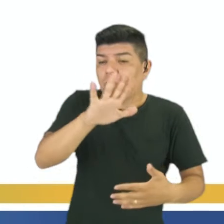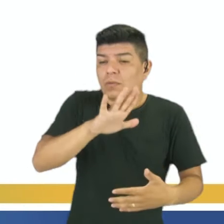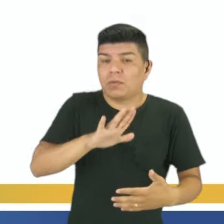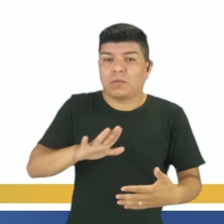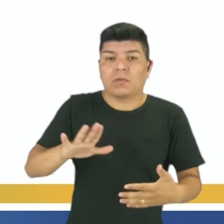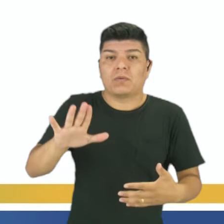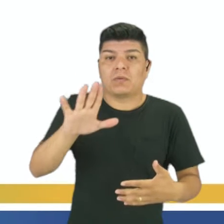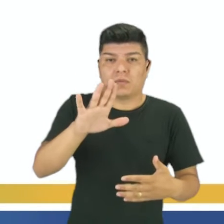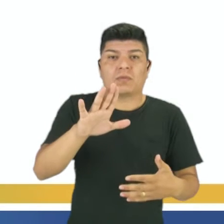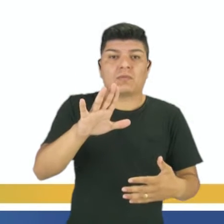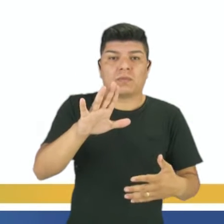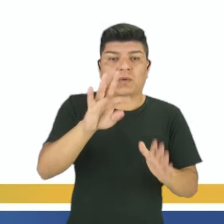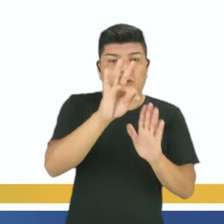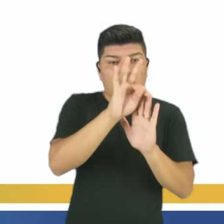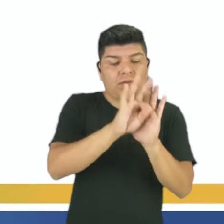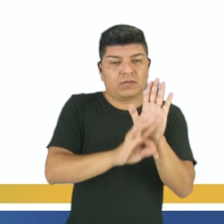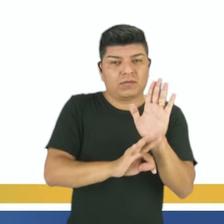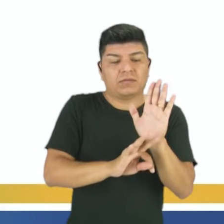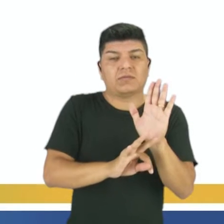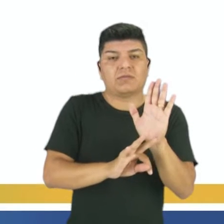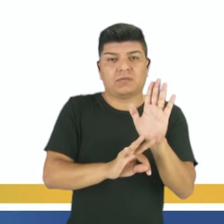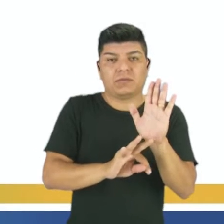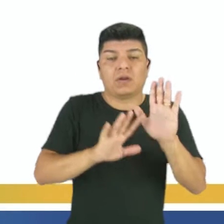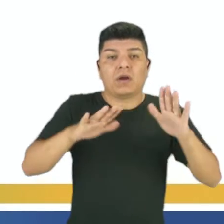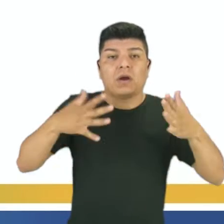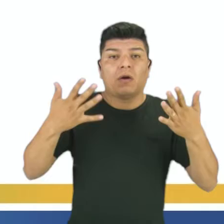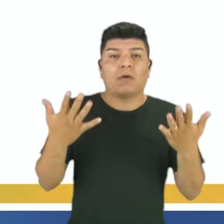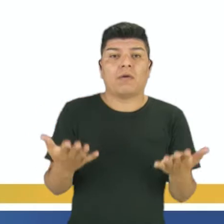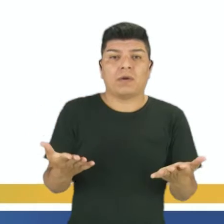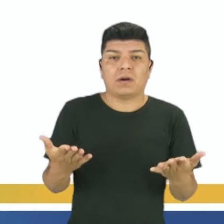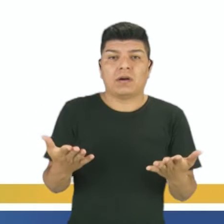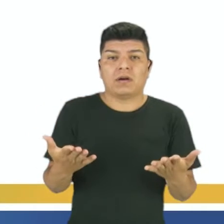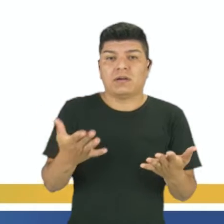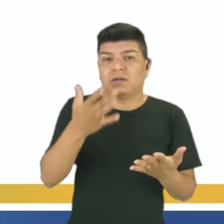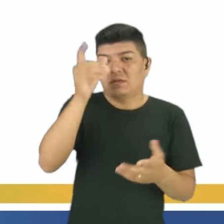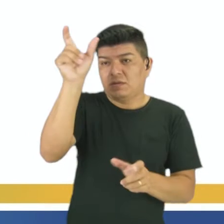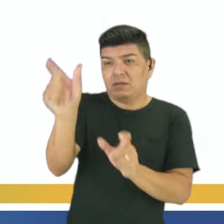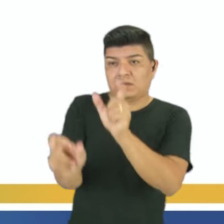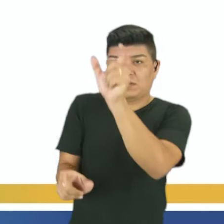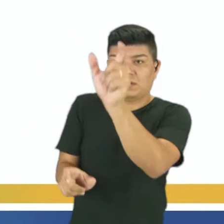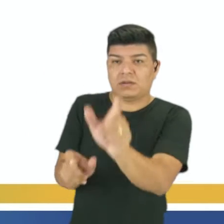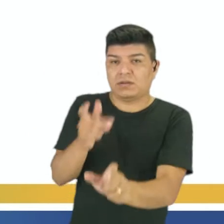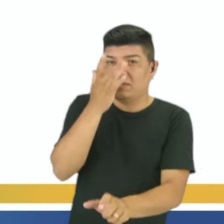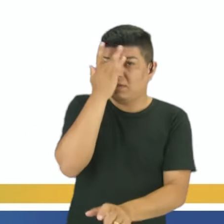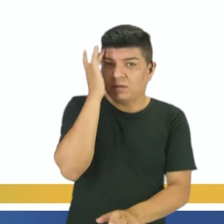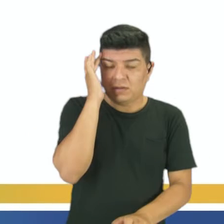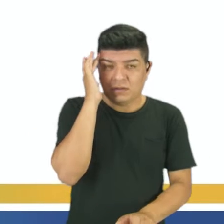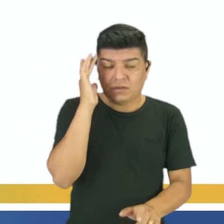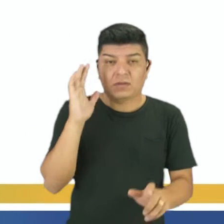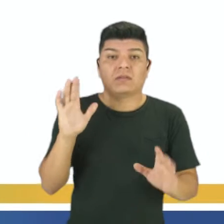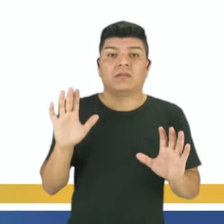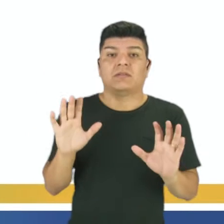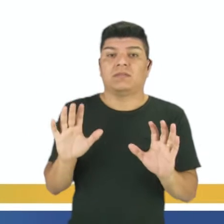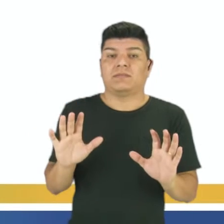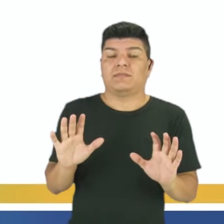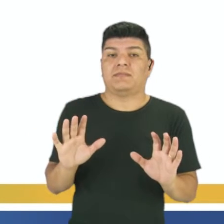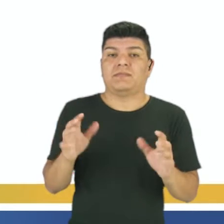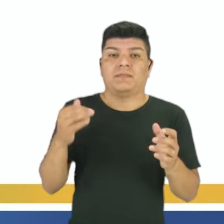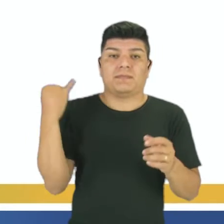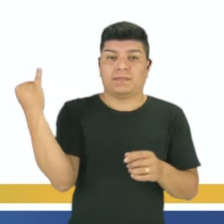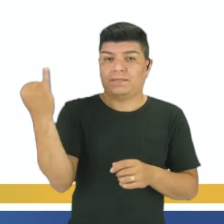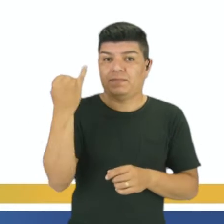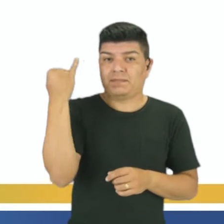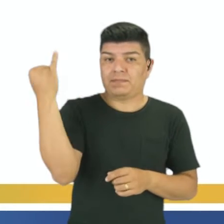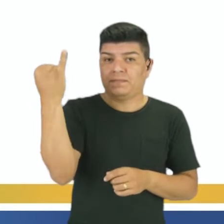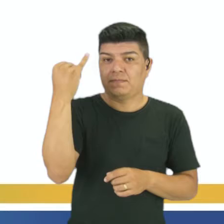vai se situar o seu texto? Quais serão os personagens? Para tanto, é